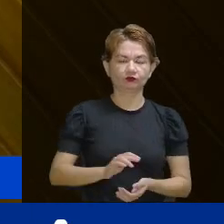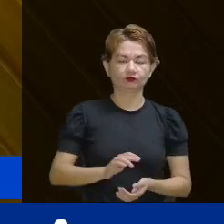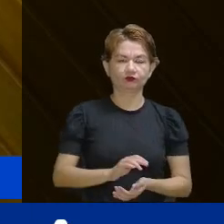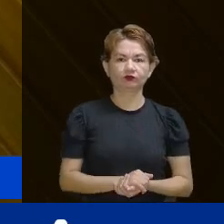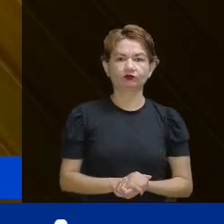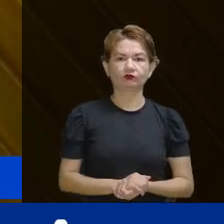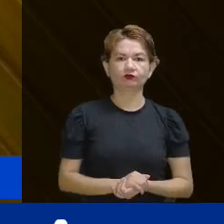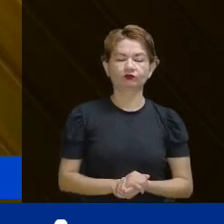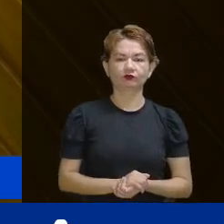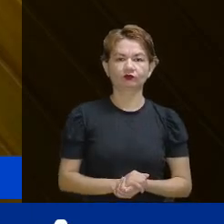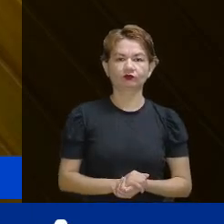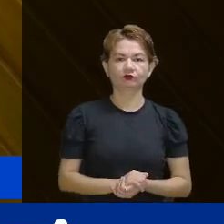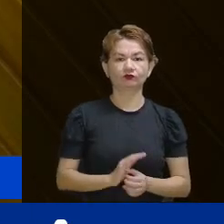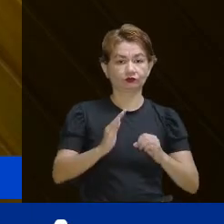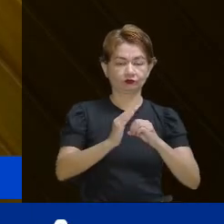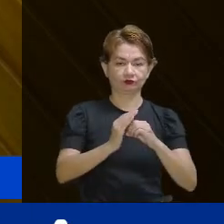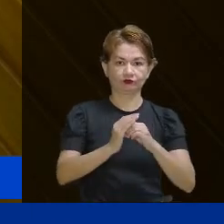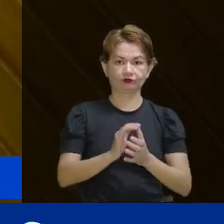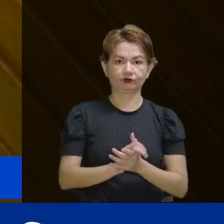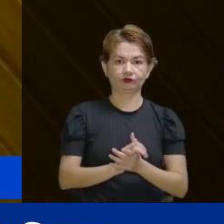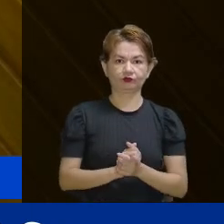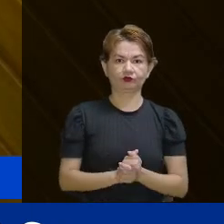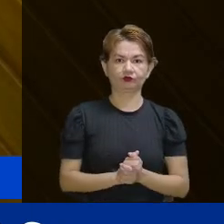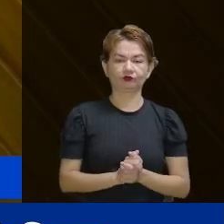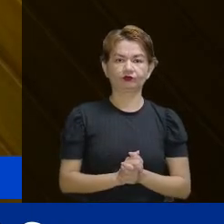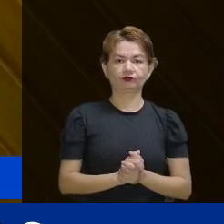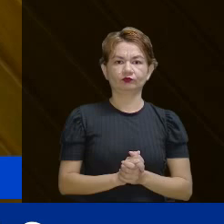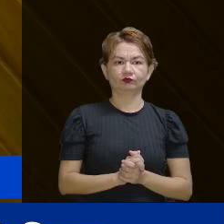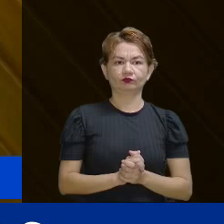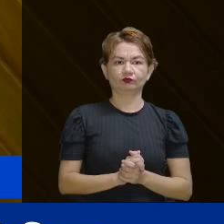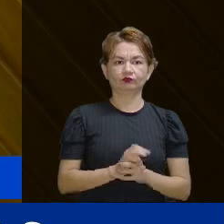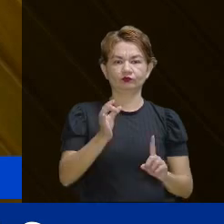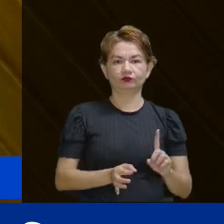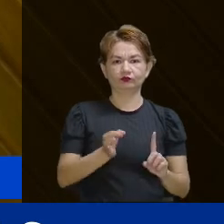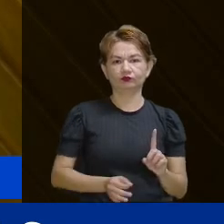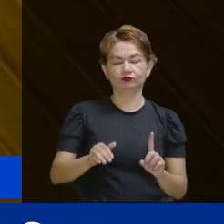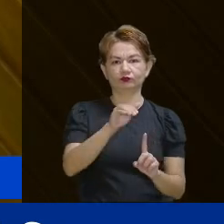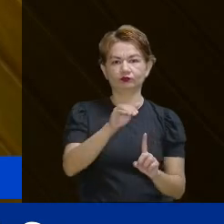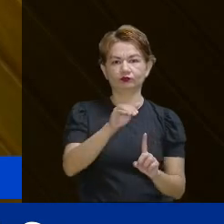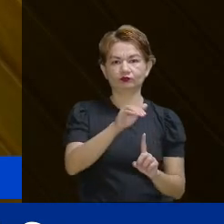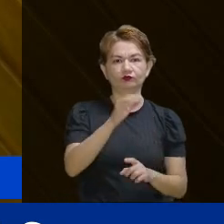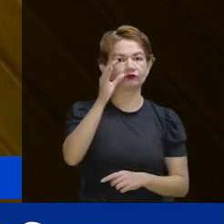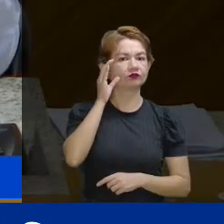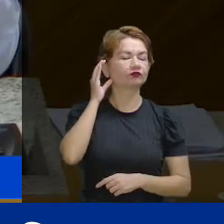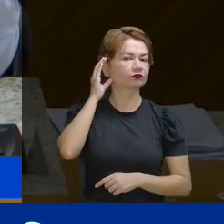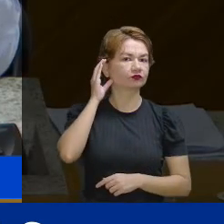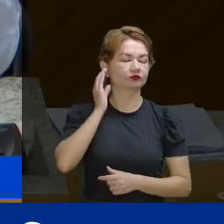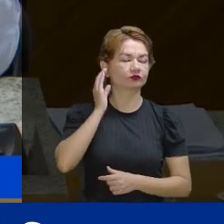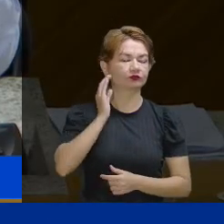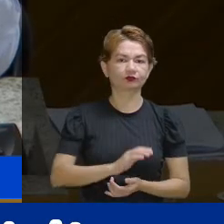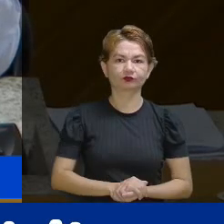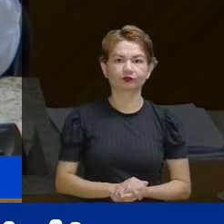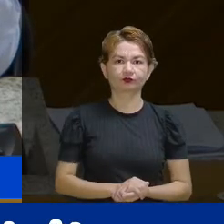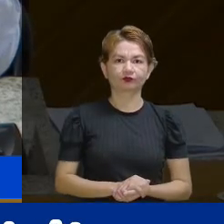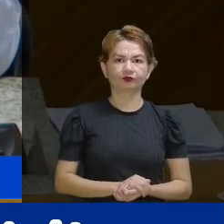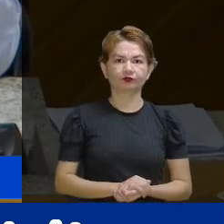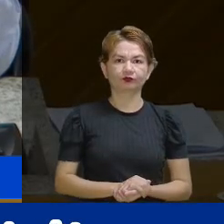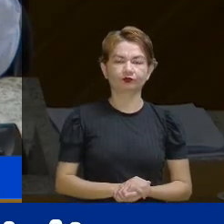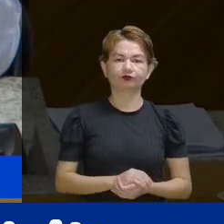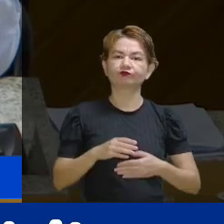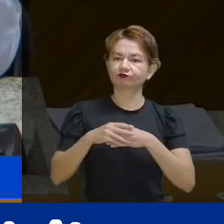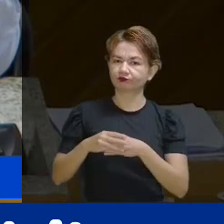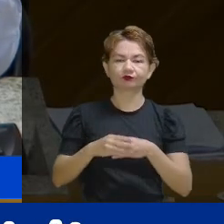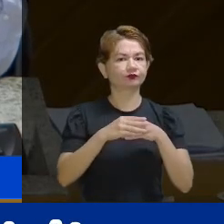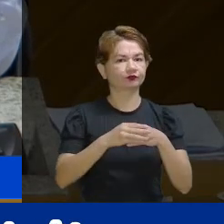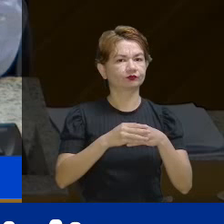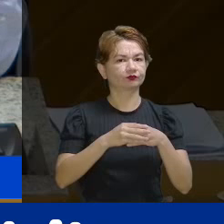do Tribunal Regional Eleitoral do Amapá, o excelentíssimo desembargador Carmo Antônio de Souza. Cumprimentando